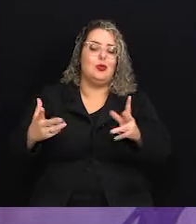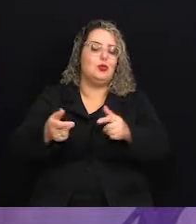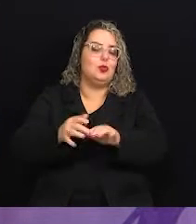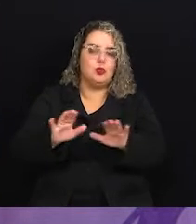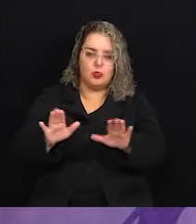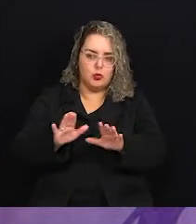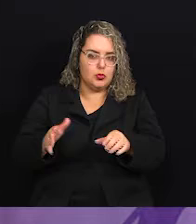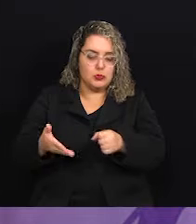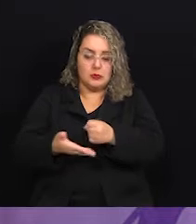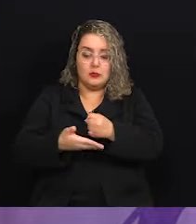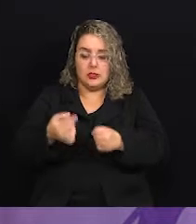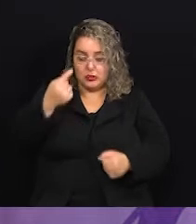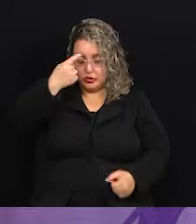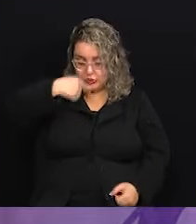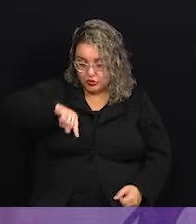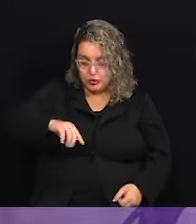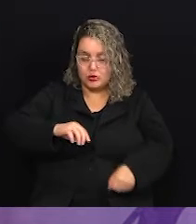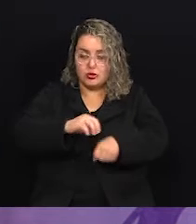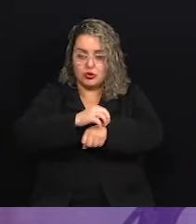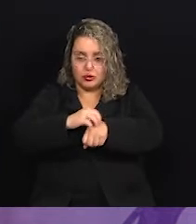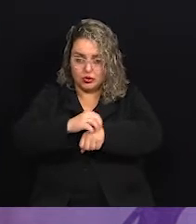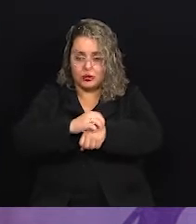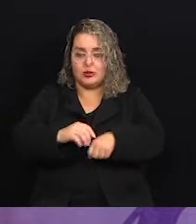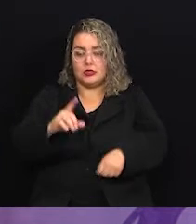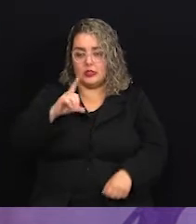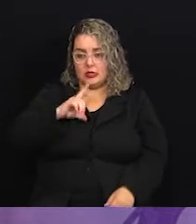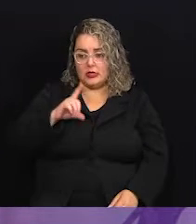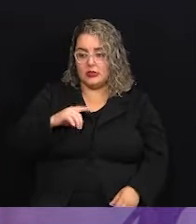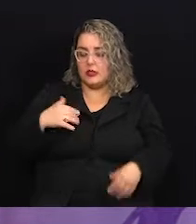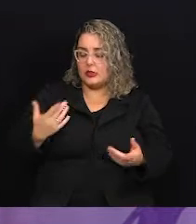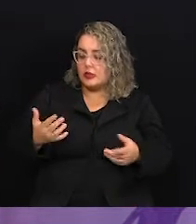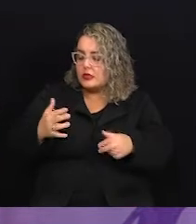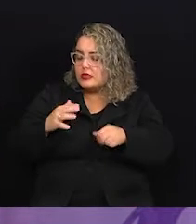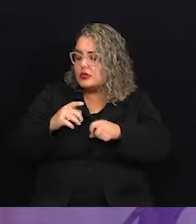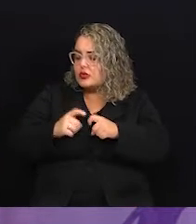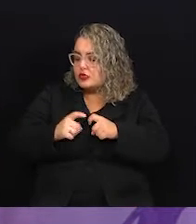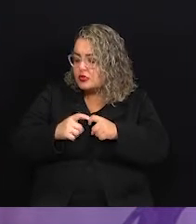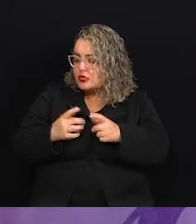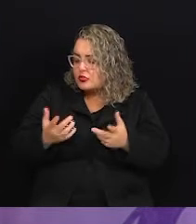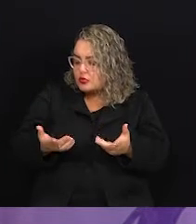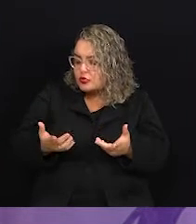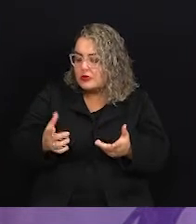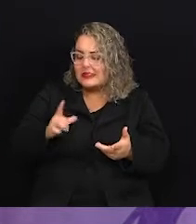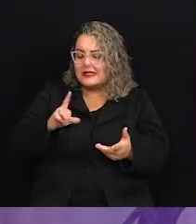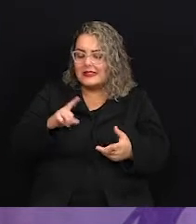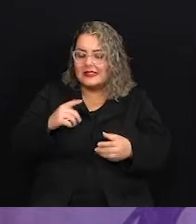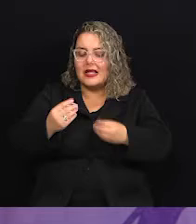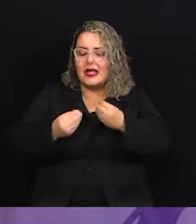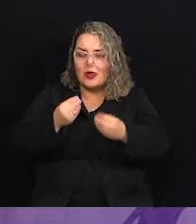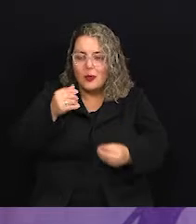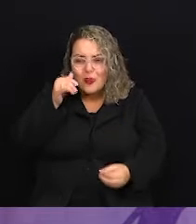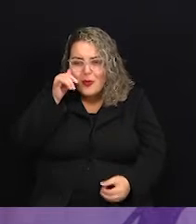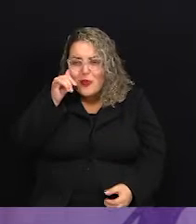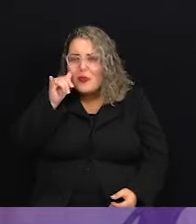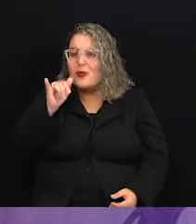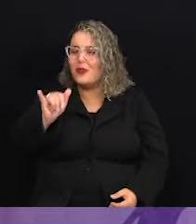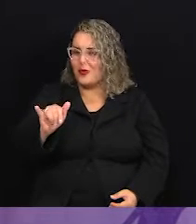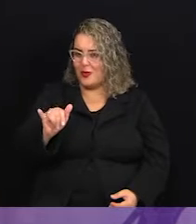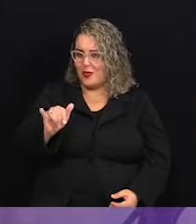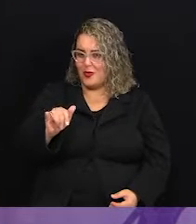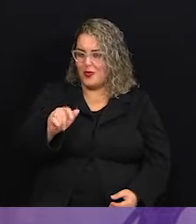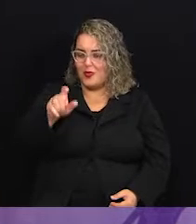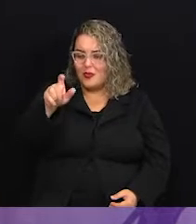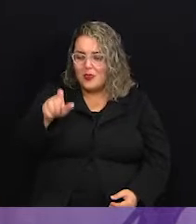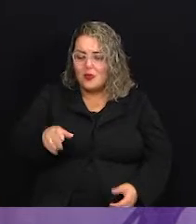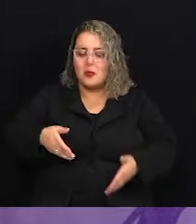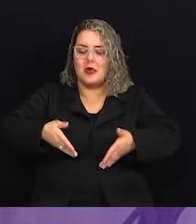genérica, é baseado no perfil de alergia que o paciente tem. E doutor, tem como prevenir ou